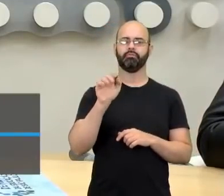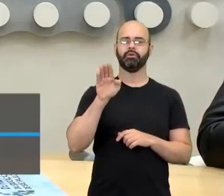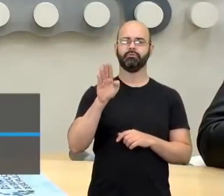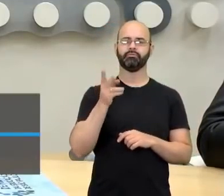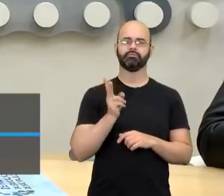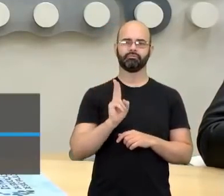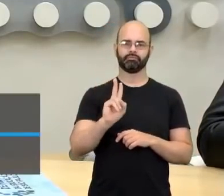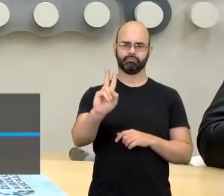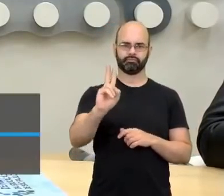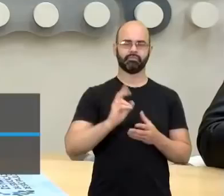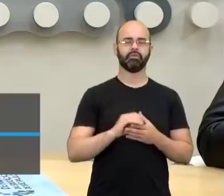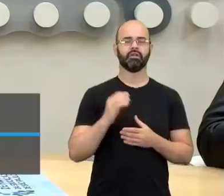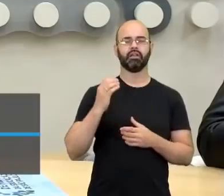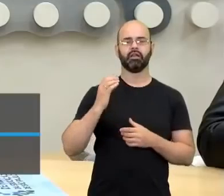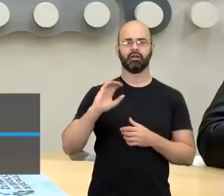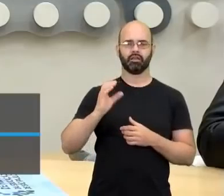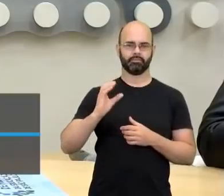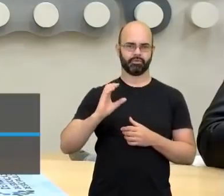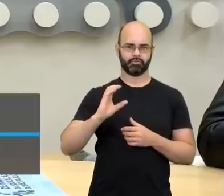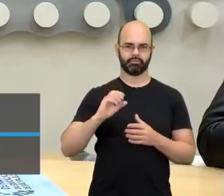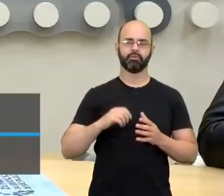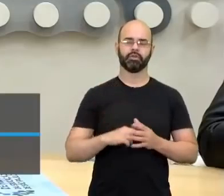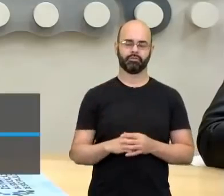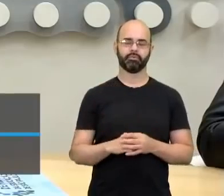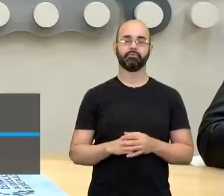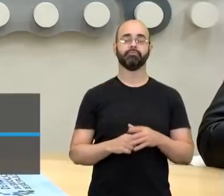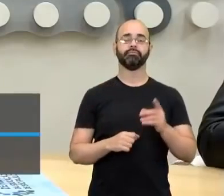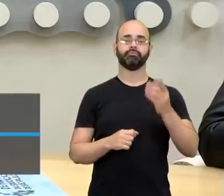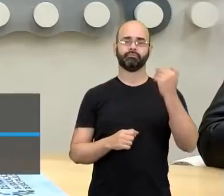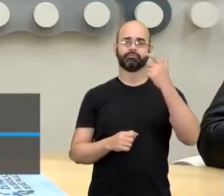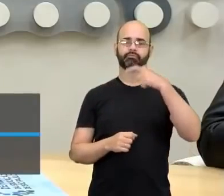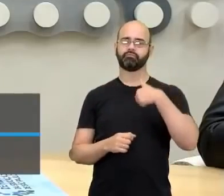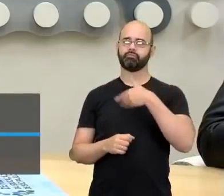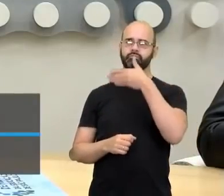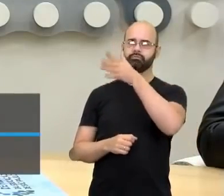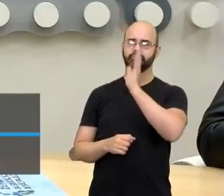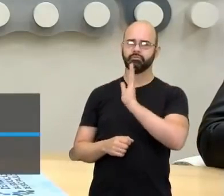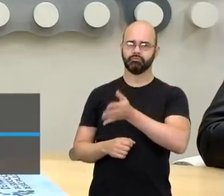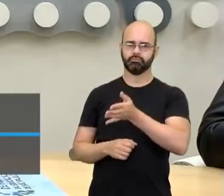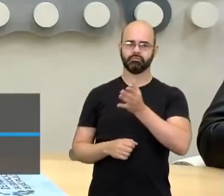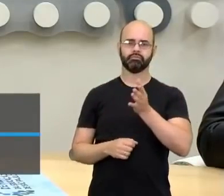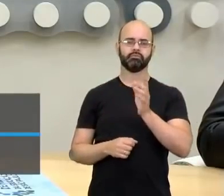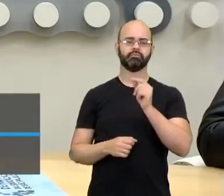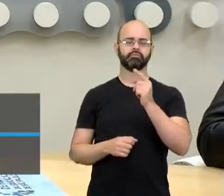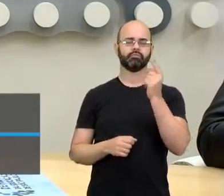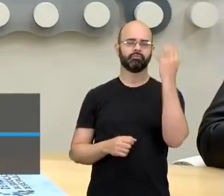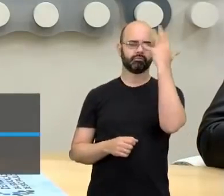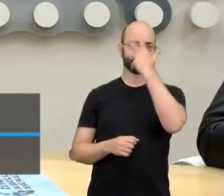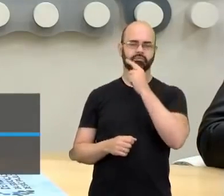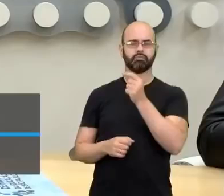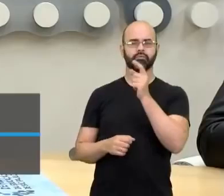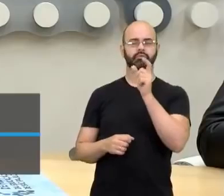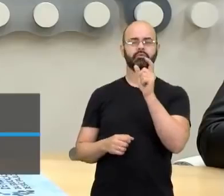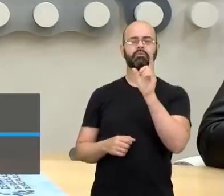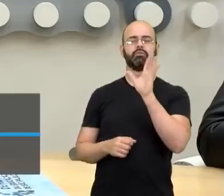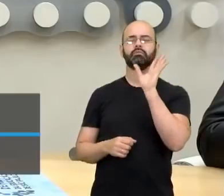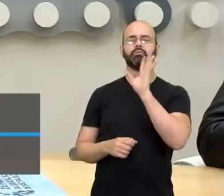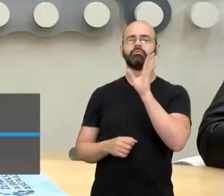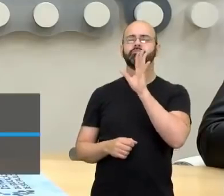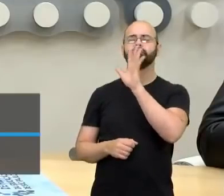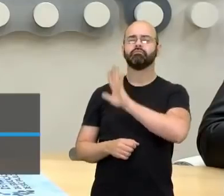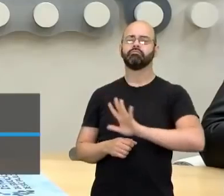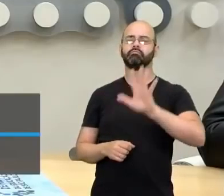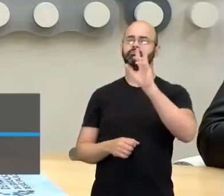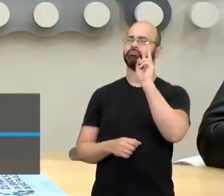Del Grafites, ele fez um mural excelente. Tem uma imagem de um índio, esse é um dos poucos, e do outro lado, assim, uma ave. Essa imagem, assim, está